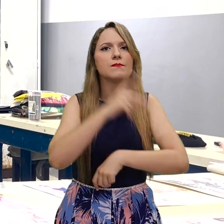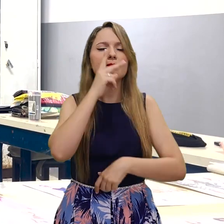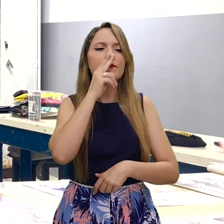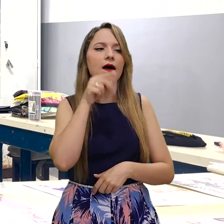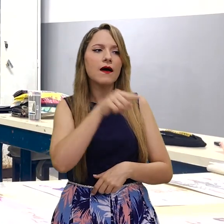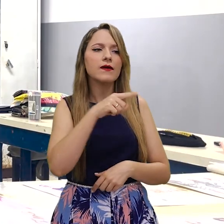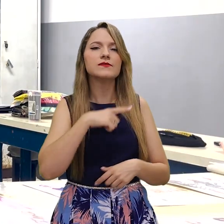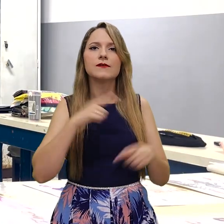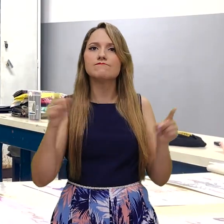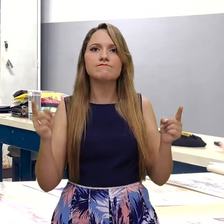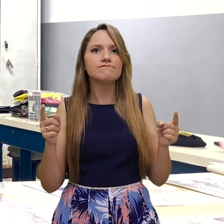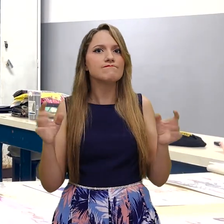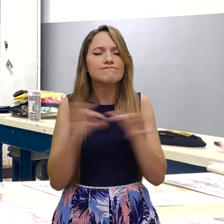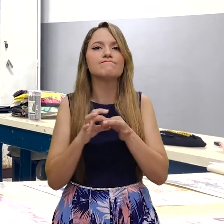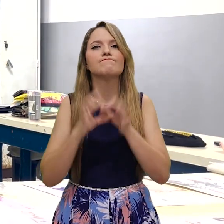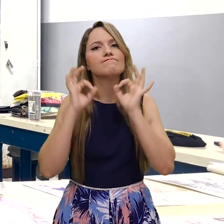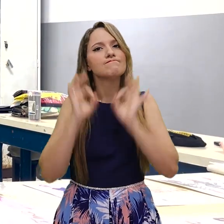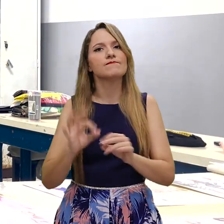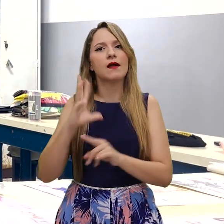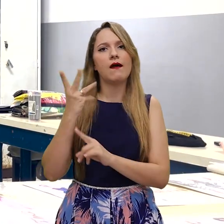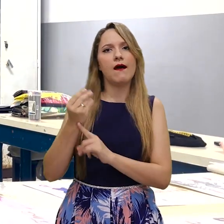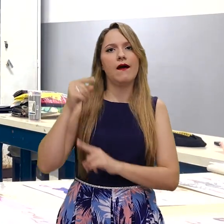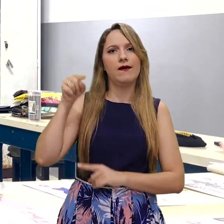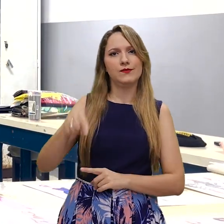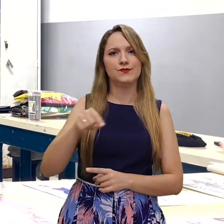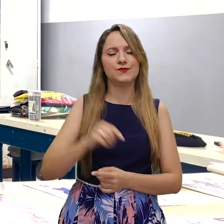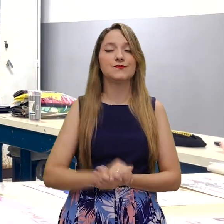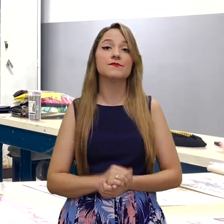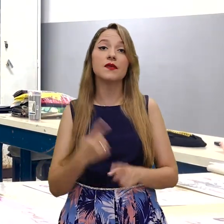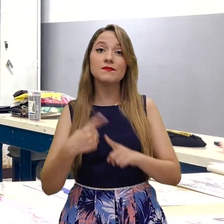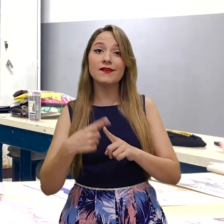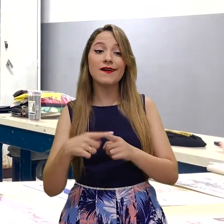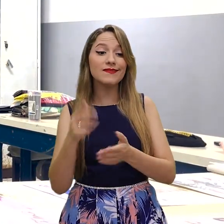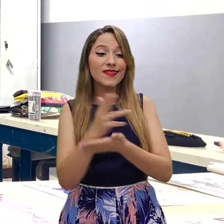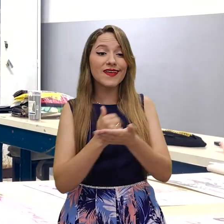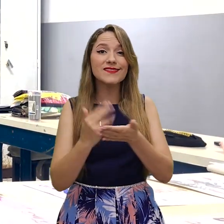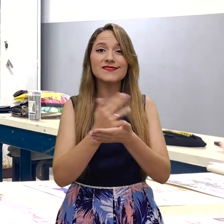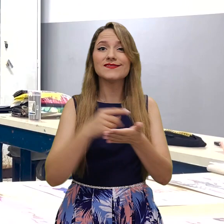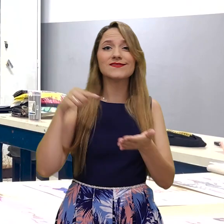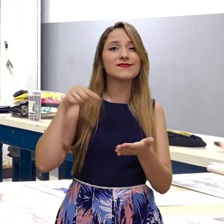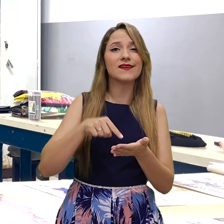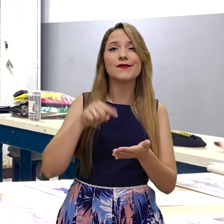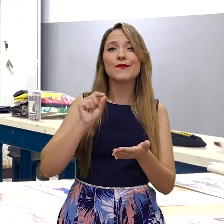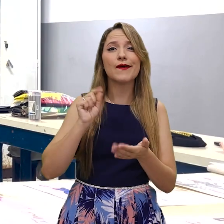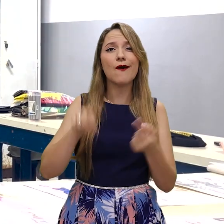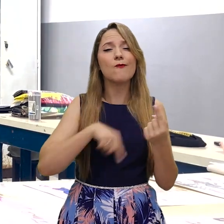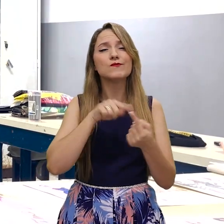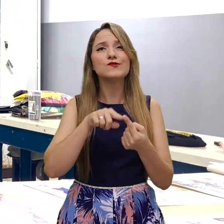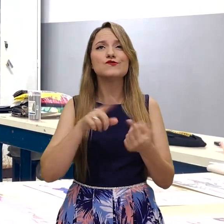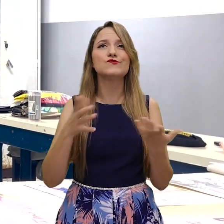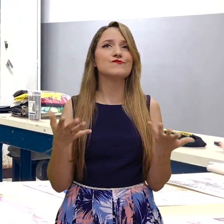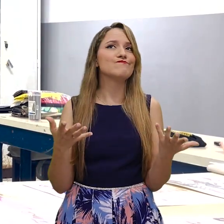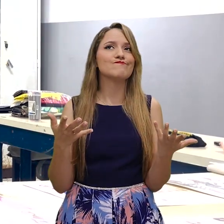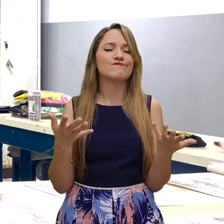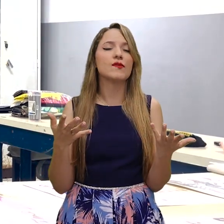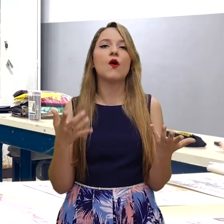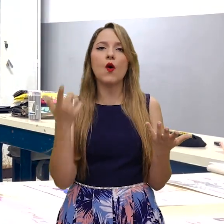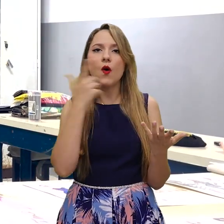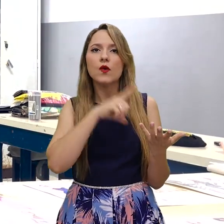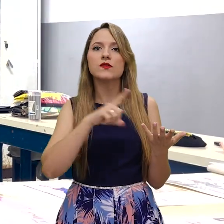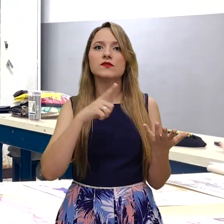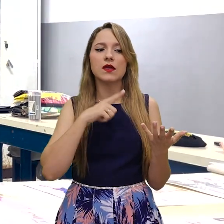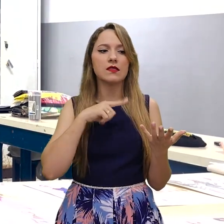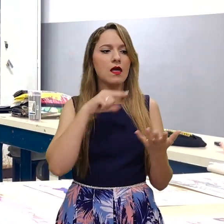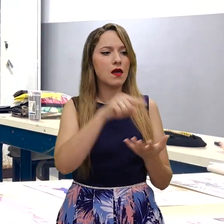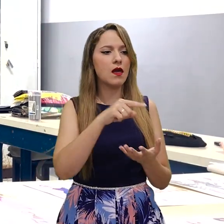a arte. Porque no caso da ilustração, não existe a intenção de transformar esses modelos em roupa,